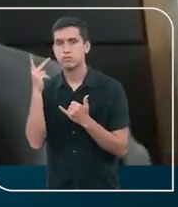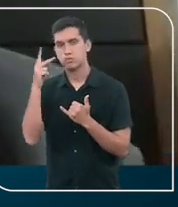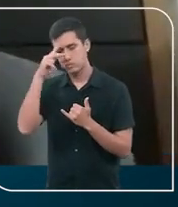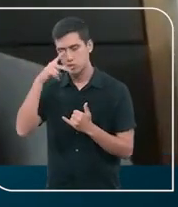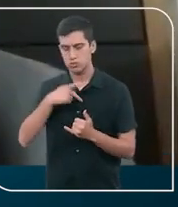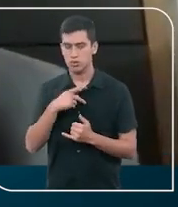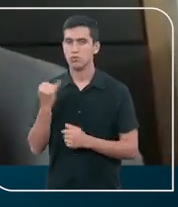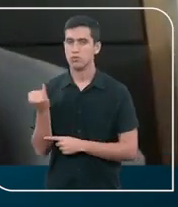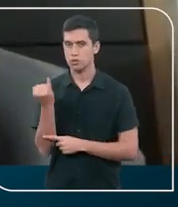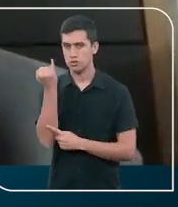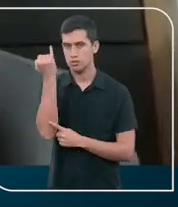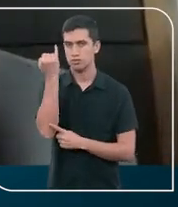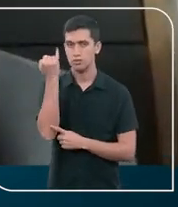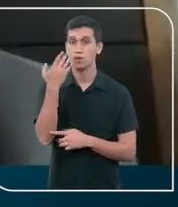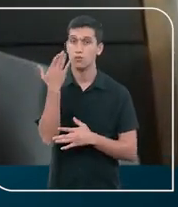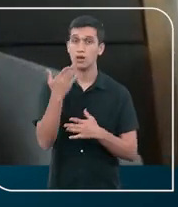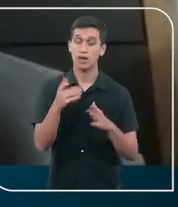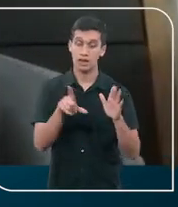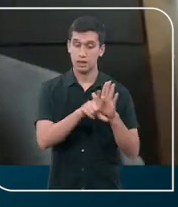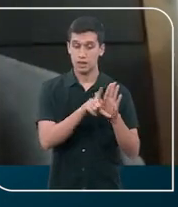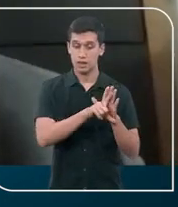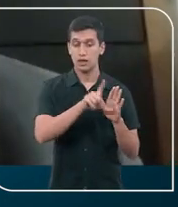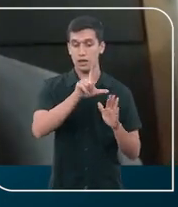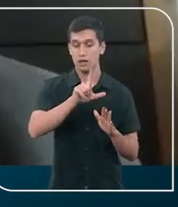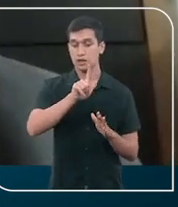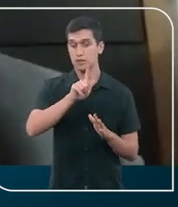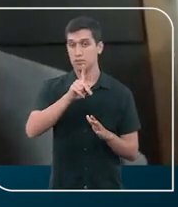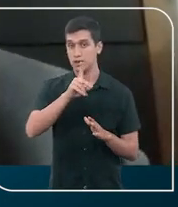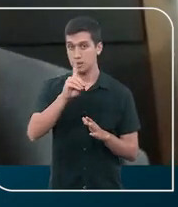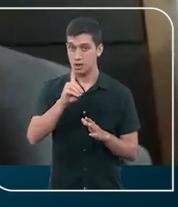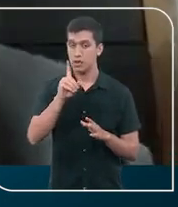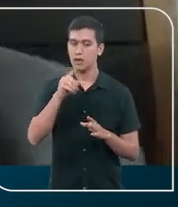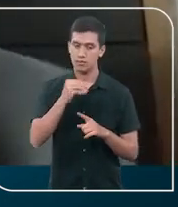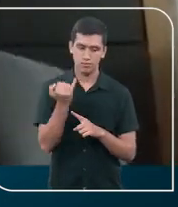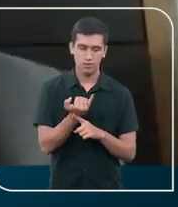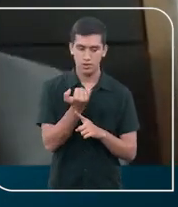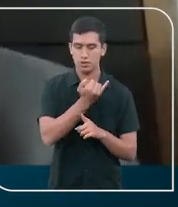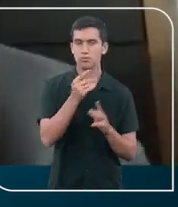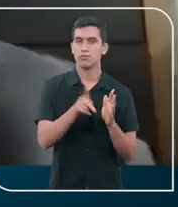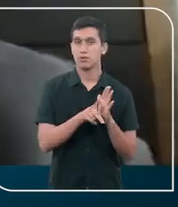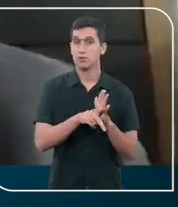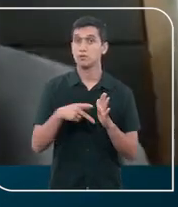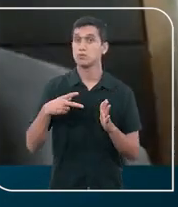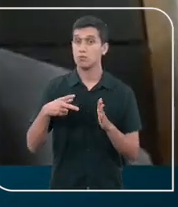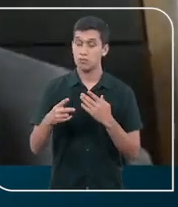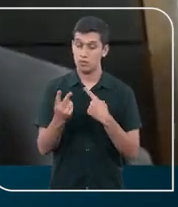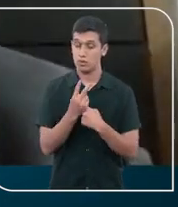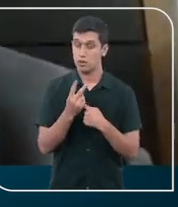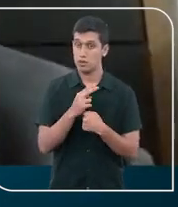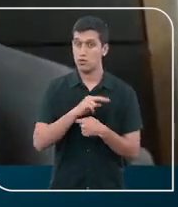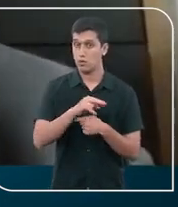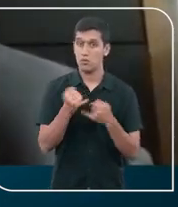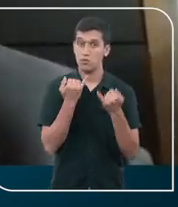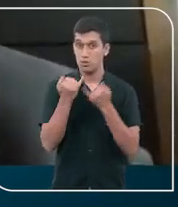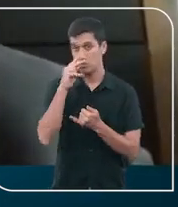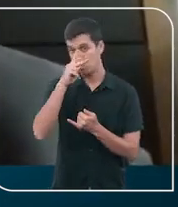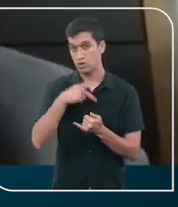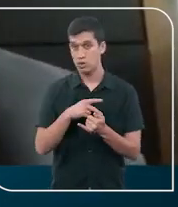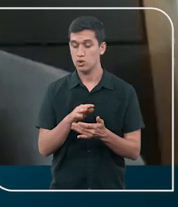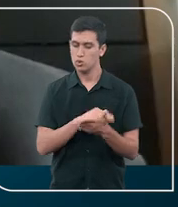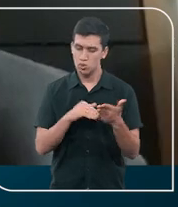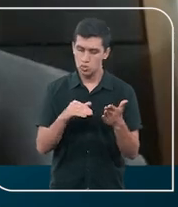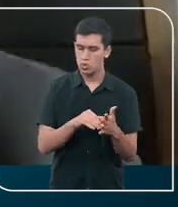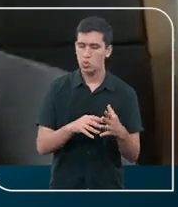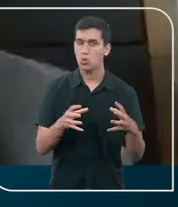é um instrumento de reafirmação, né, e de proteção desses dados pessoais. Nesse sentido, todas as organizações humanas,